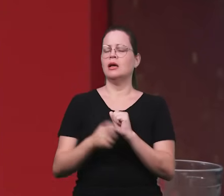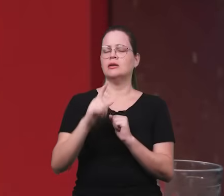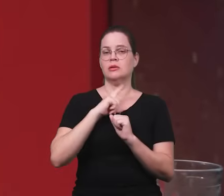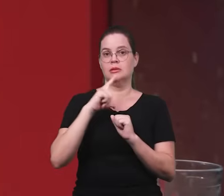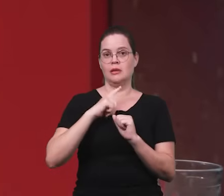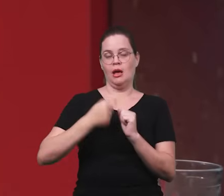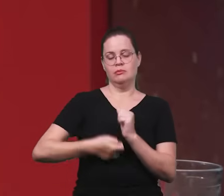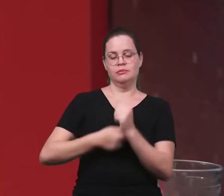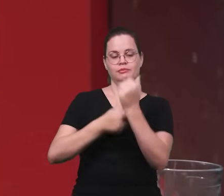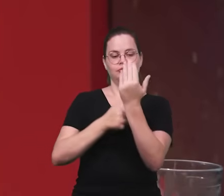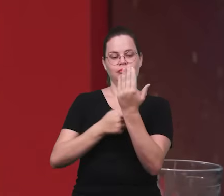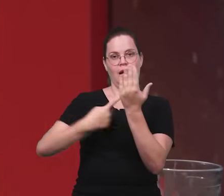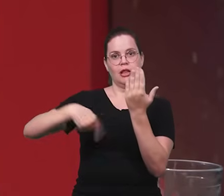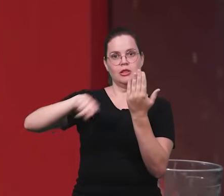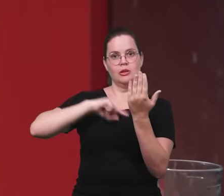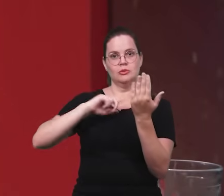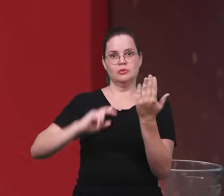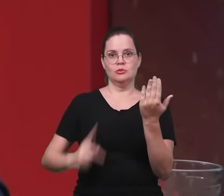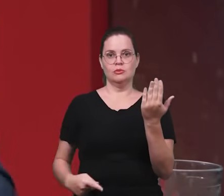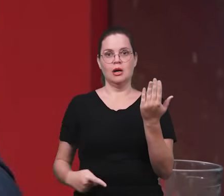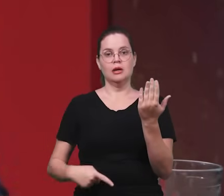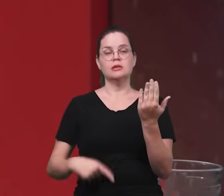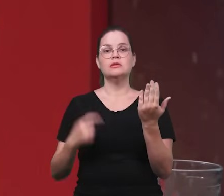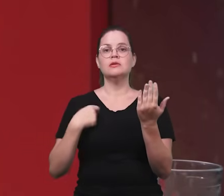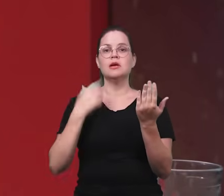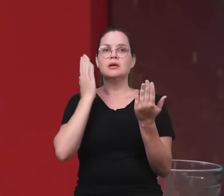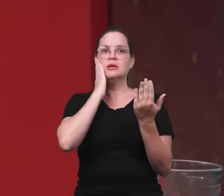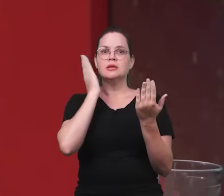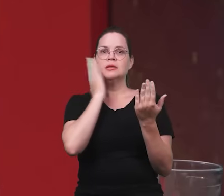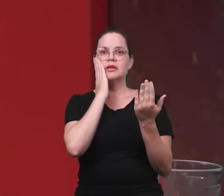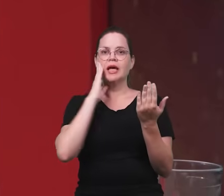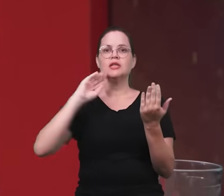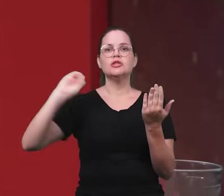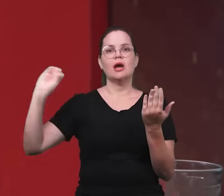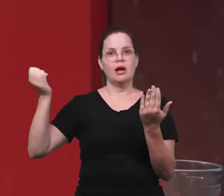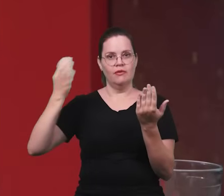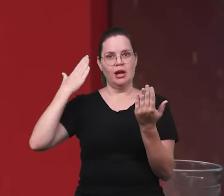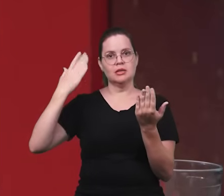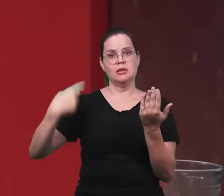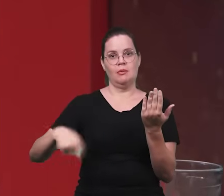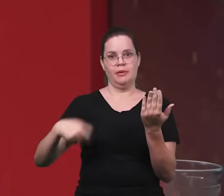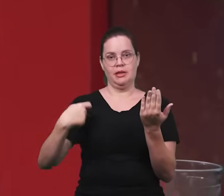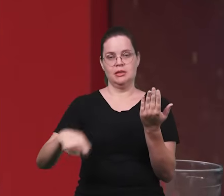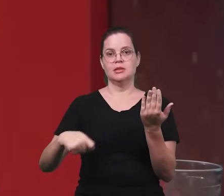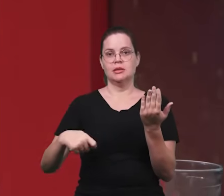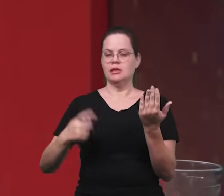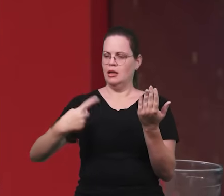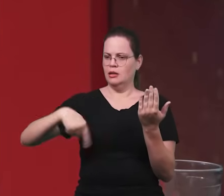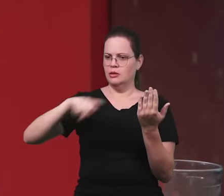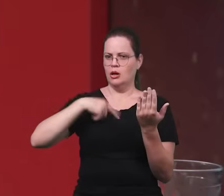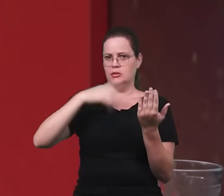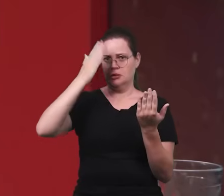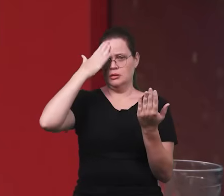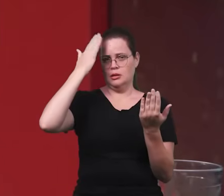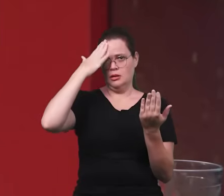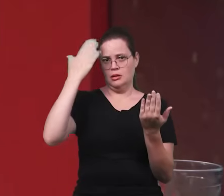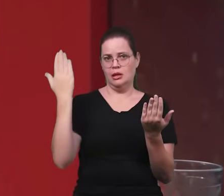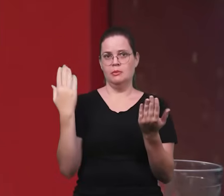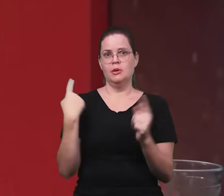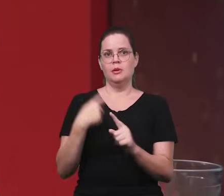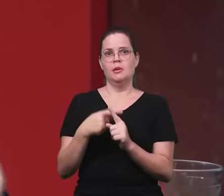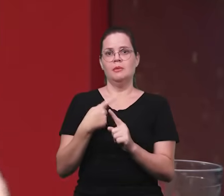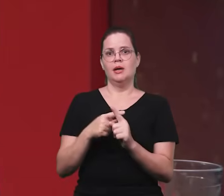homem, ele entende pela revelação. Nós entendemos isso e o Senhor já tinha